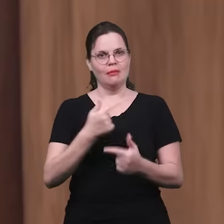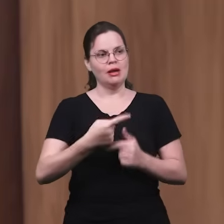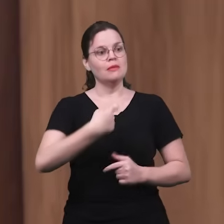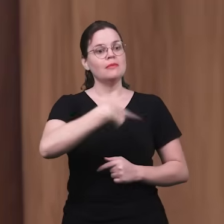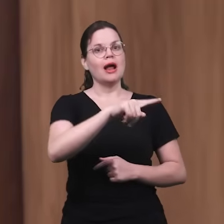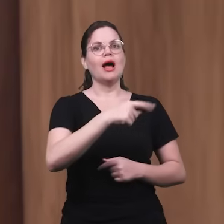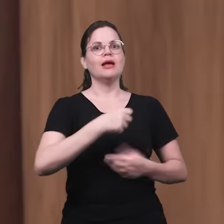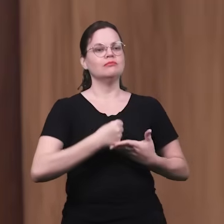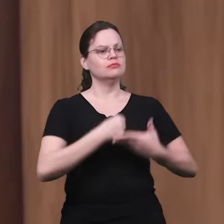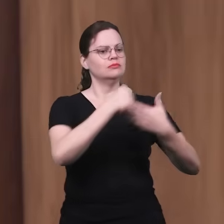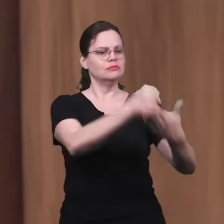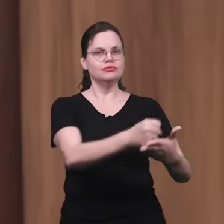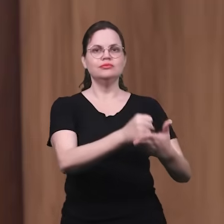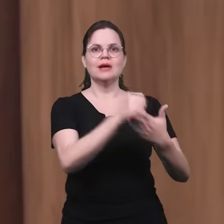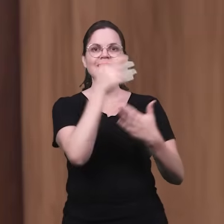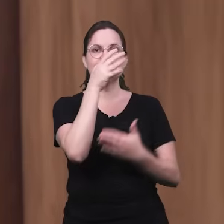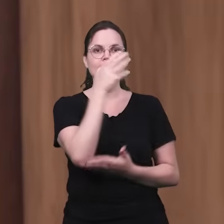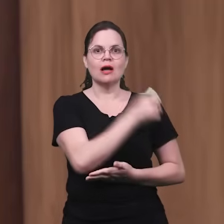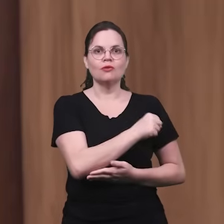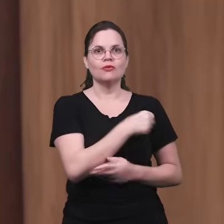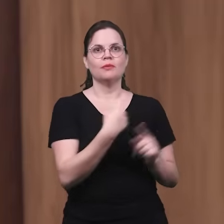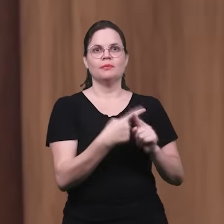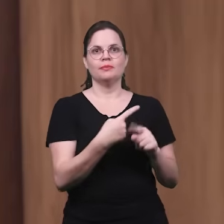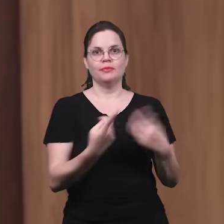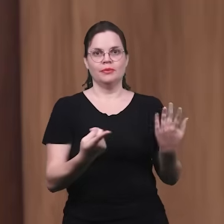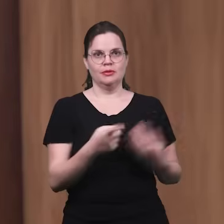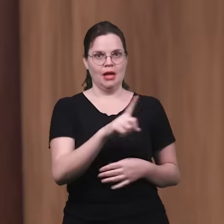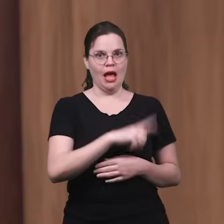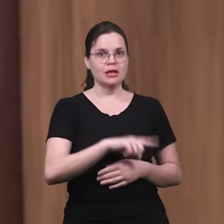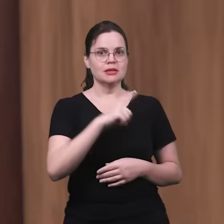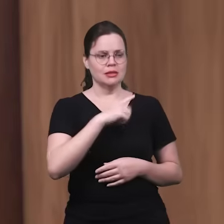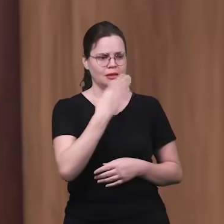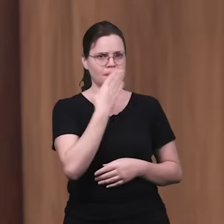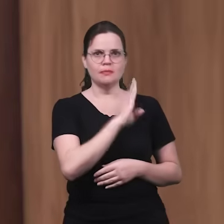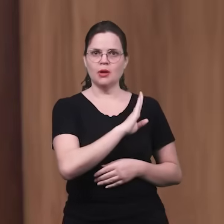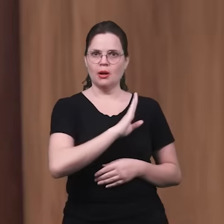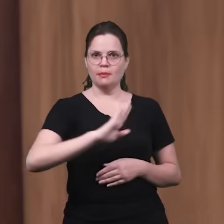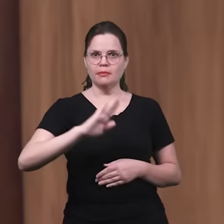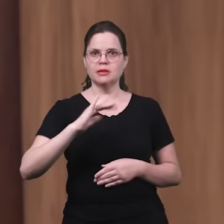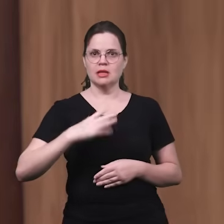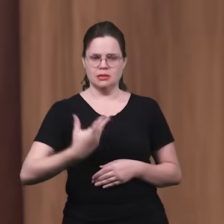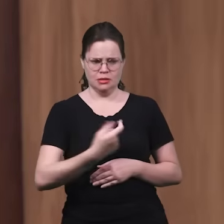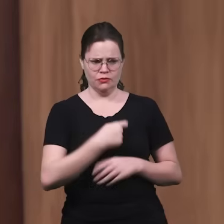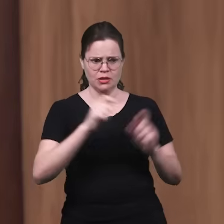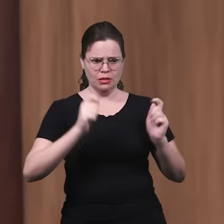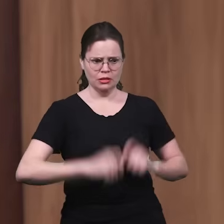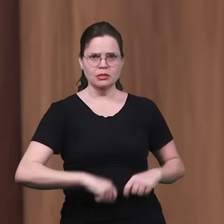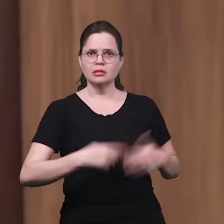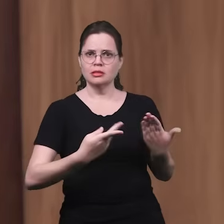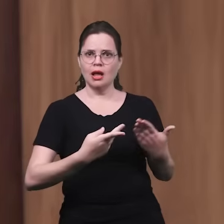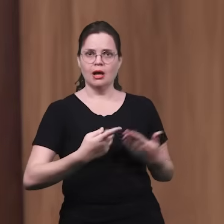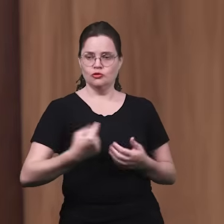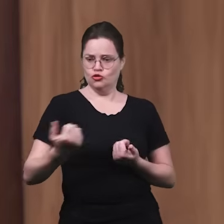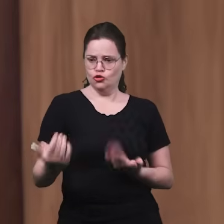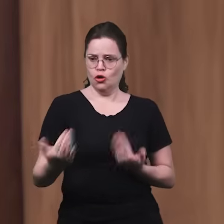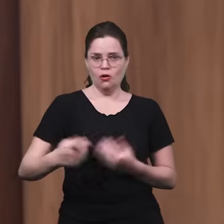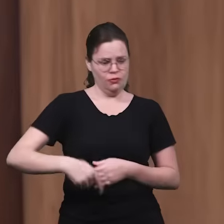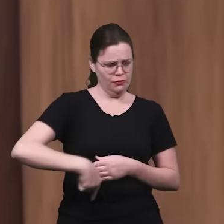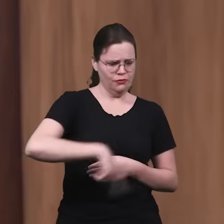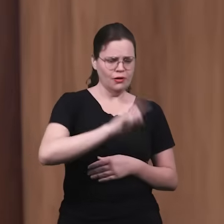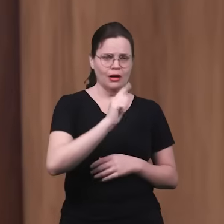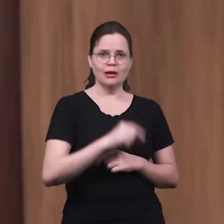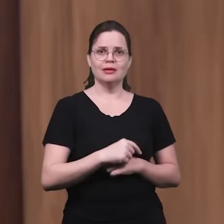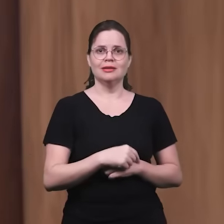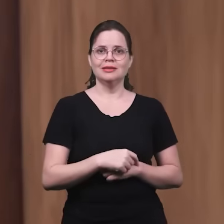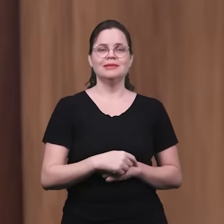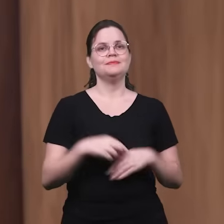resgate daqueles que têm um selo e uma promessa de salvação, se cumprindo tudo aquilo que